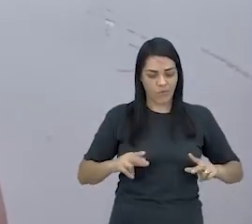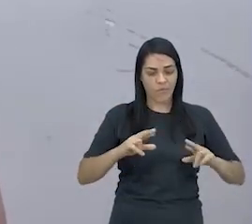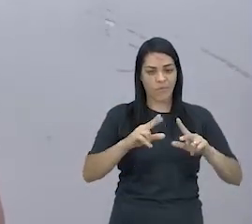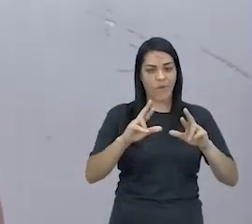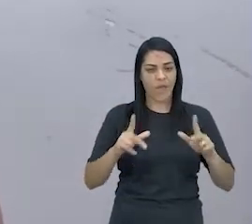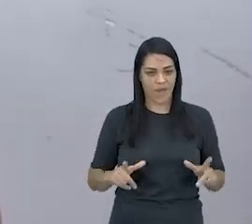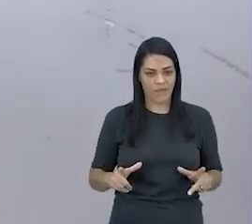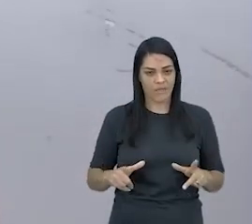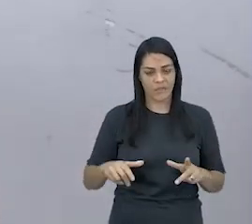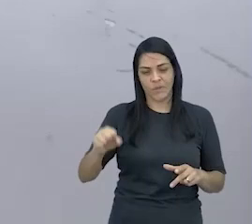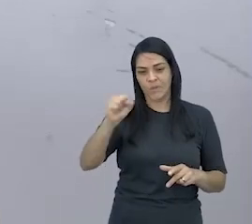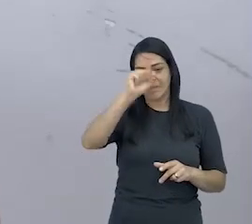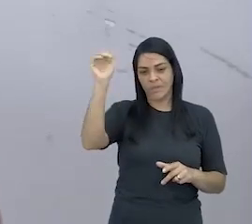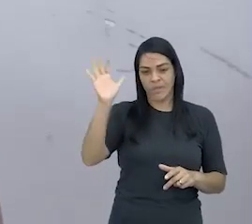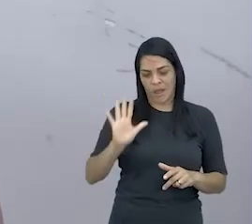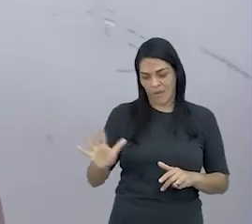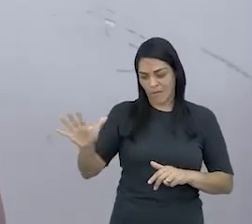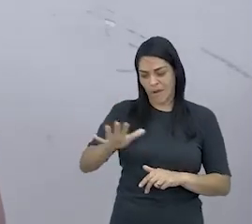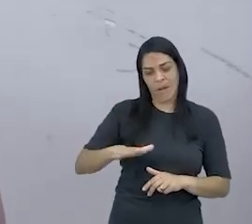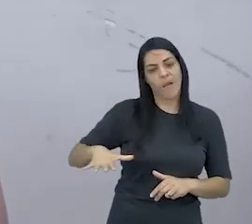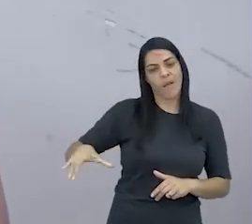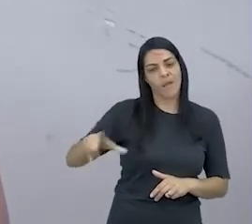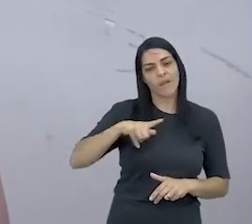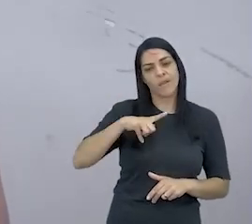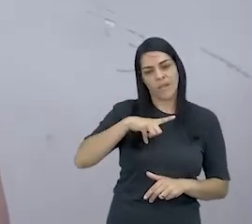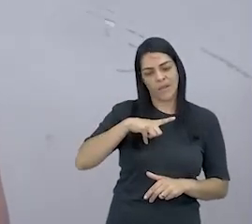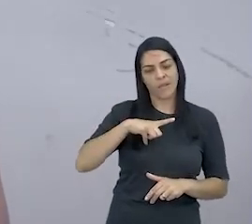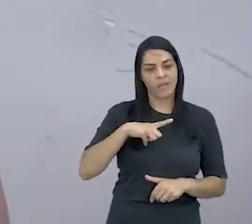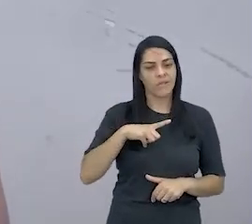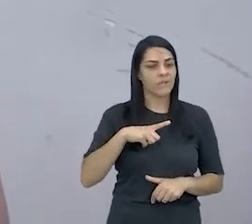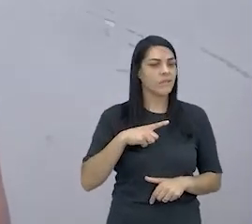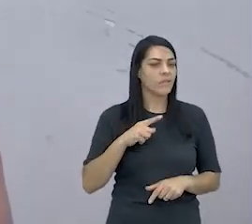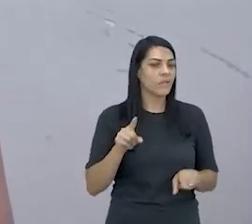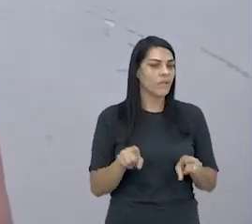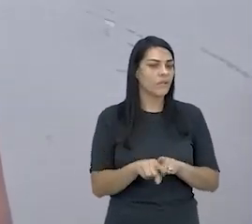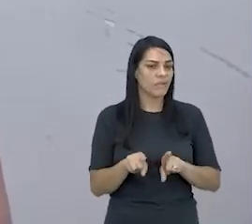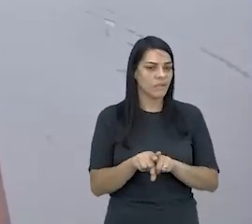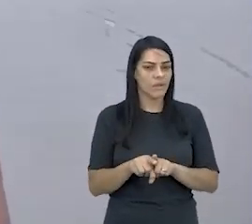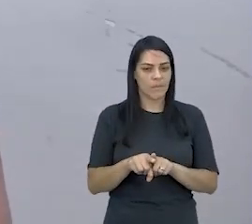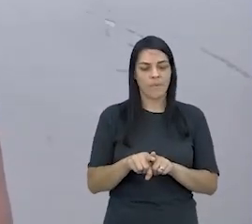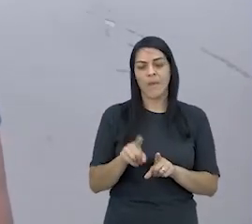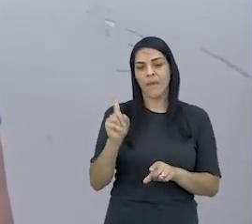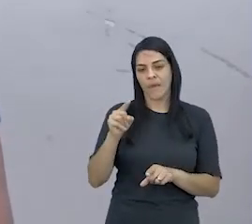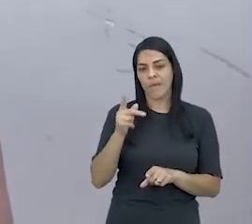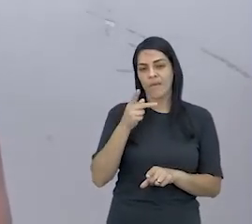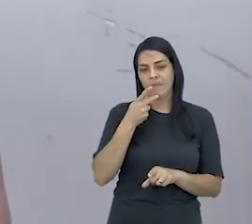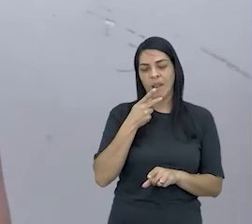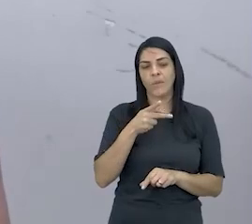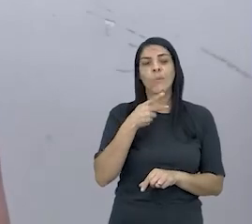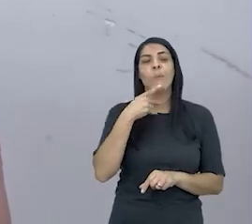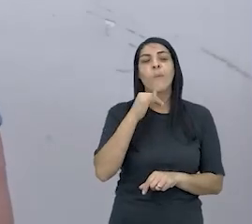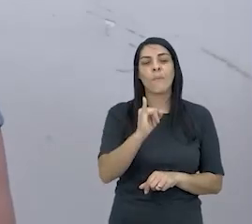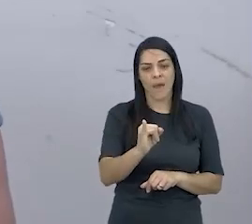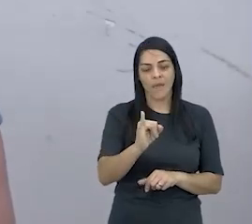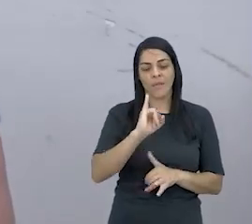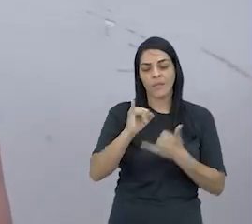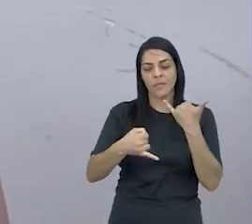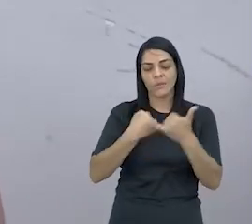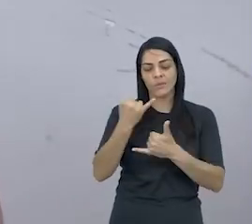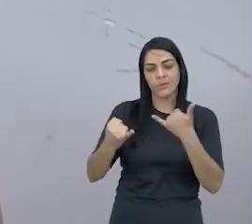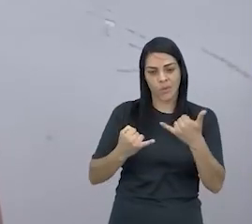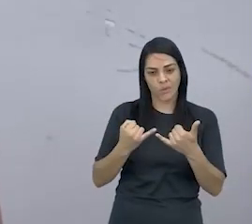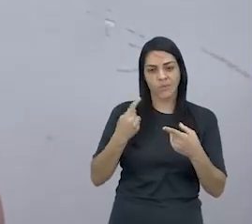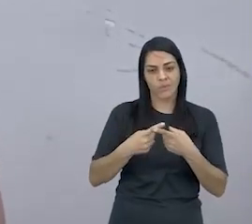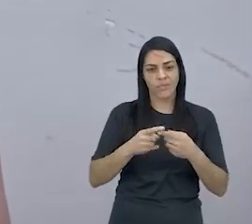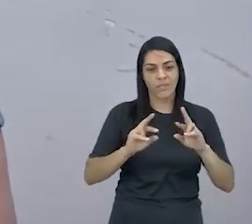da África. E também ele é considerado o pai dos jogos, né? Porque são diversos tipos